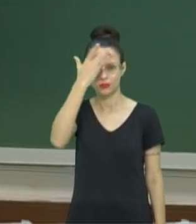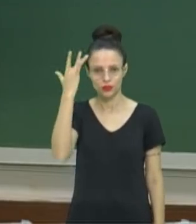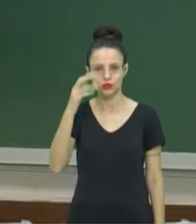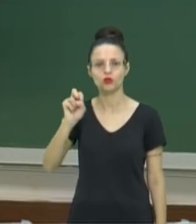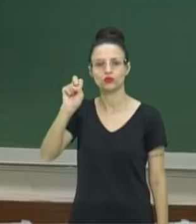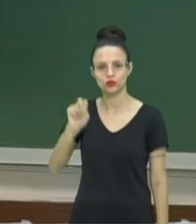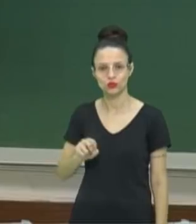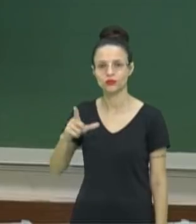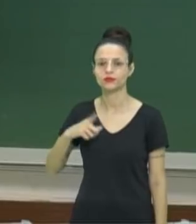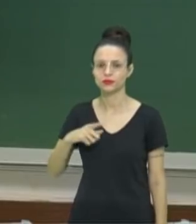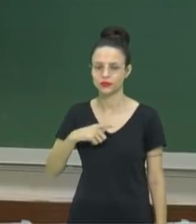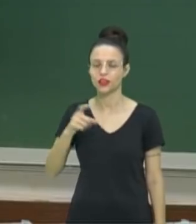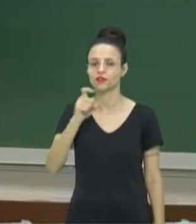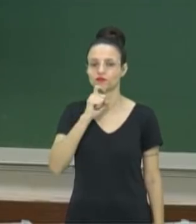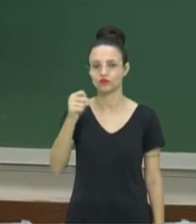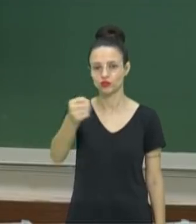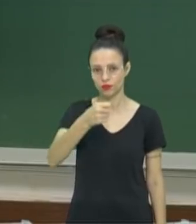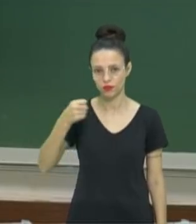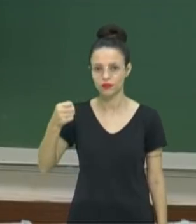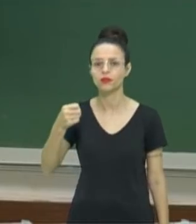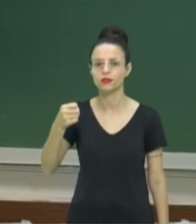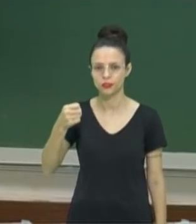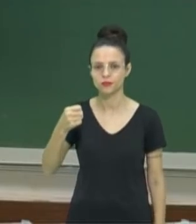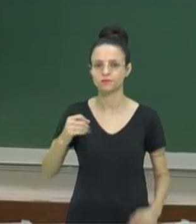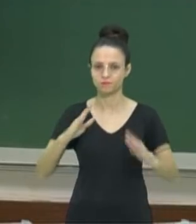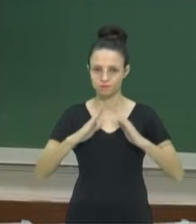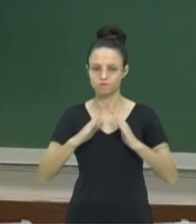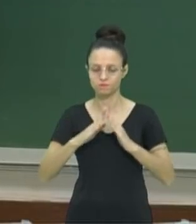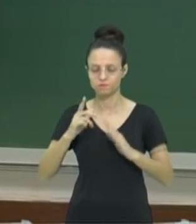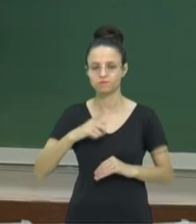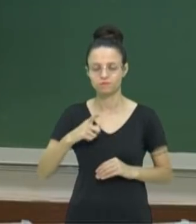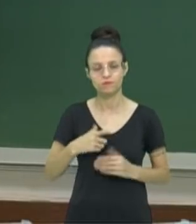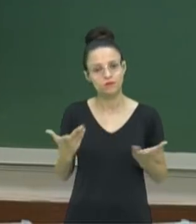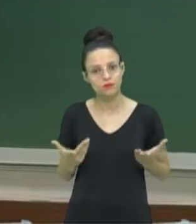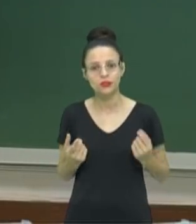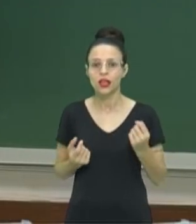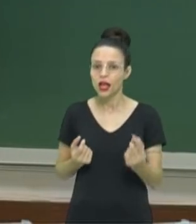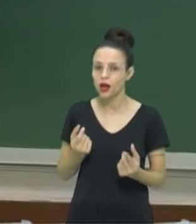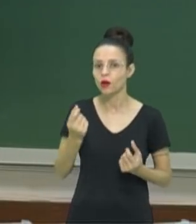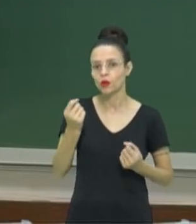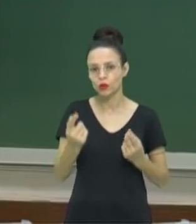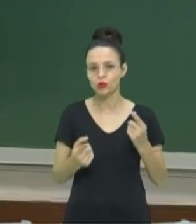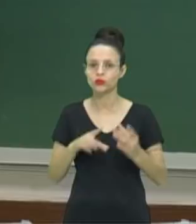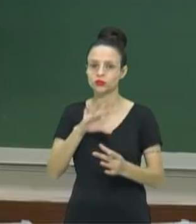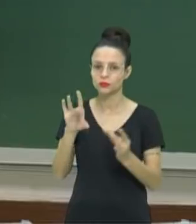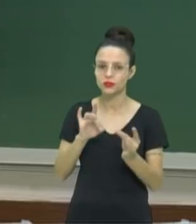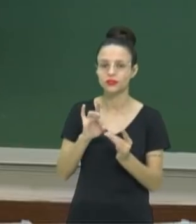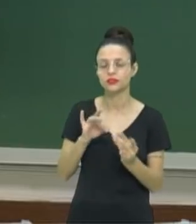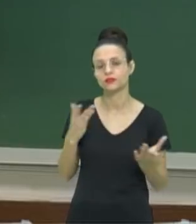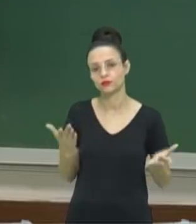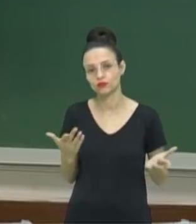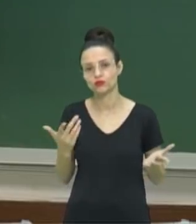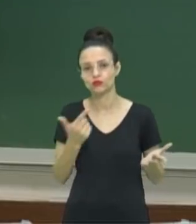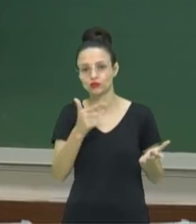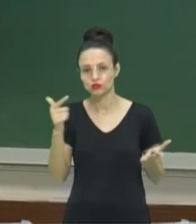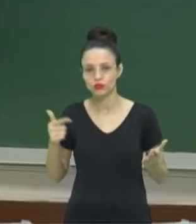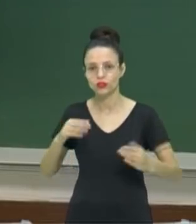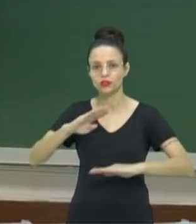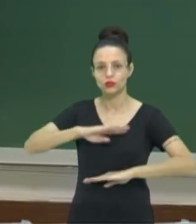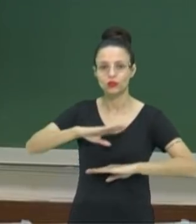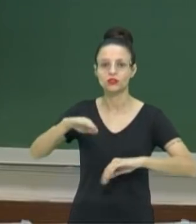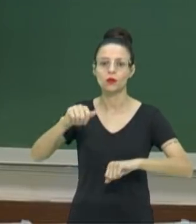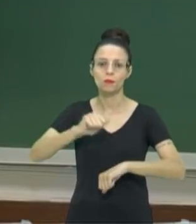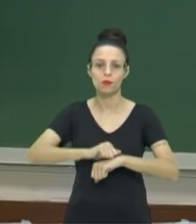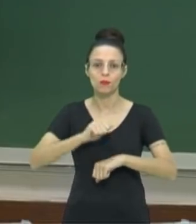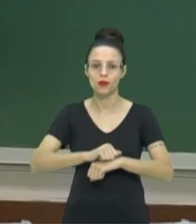na região sul têm acesso a esse bem, tem geladeira em casa. Pode ser que em alguns casos específicos exista ali situação de